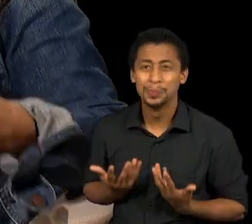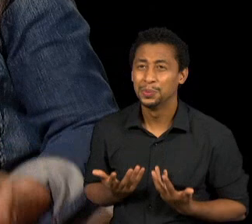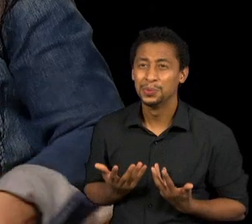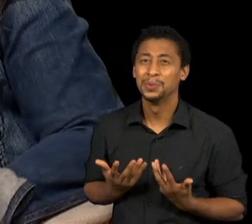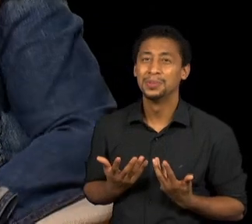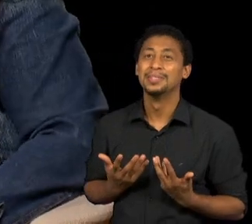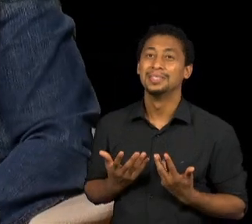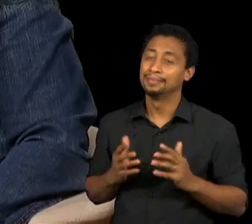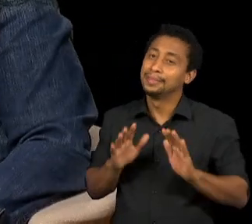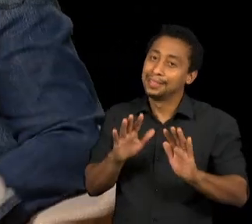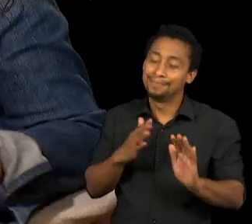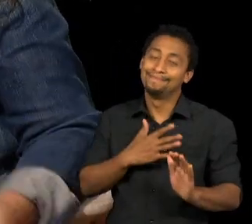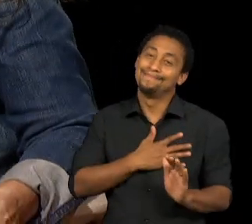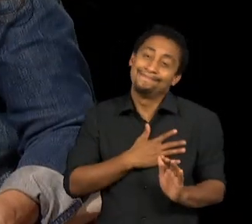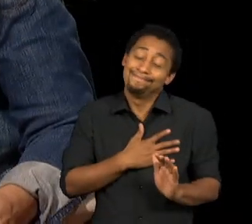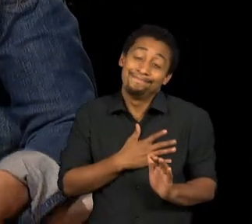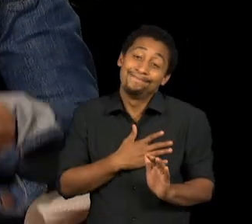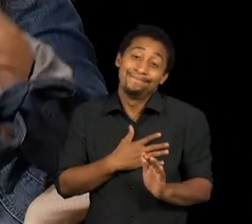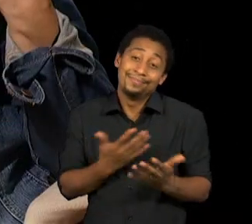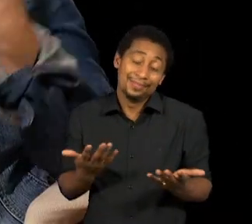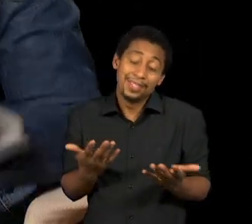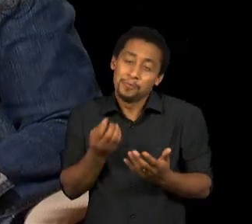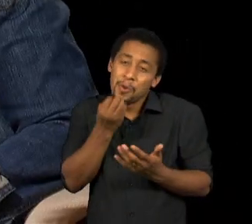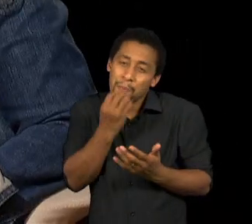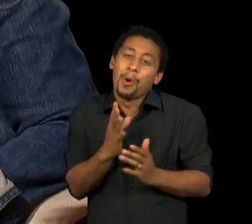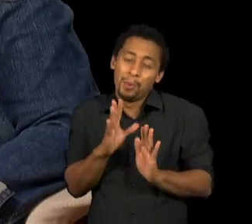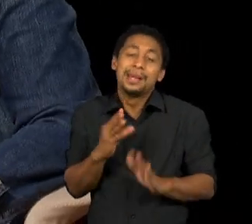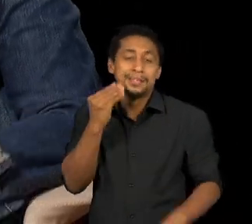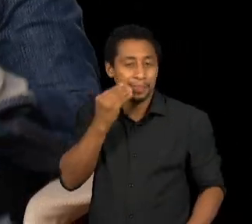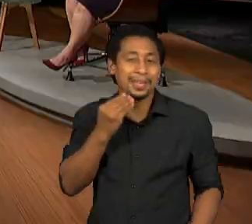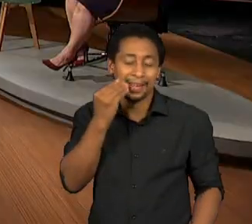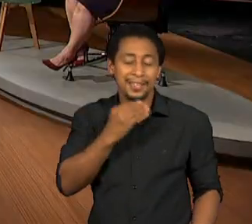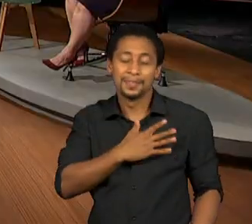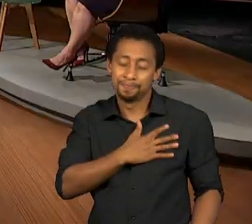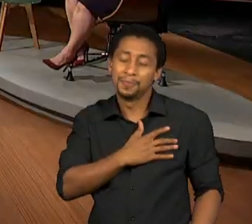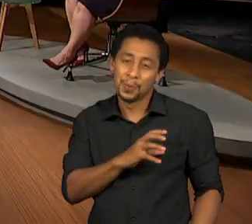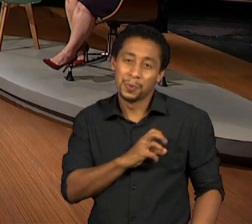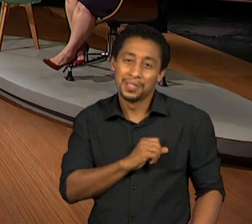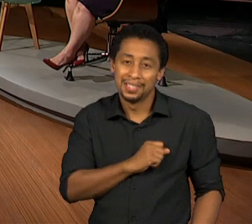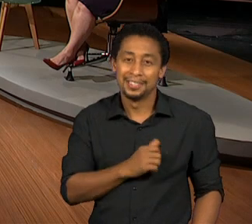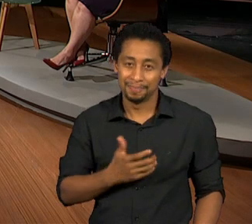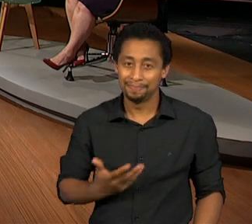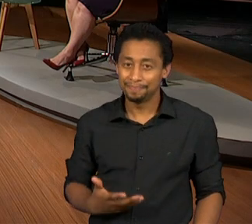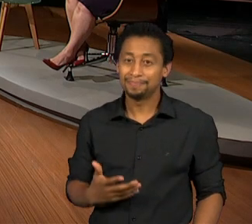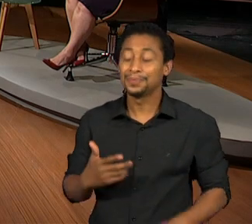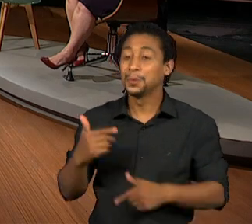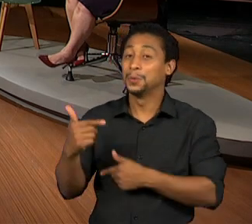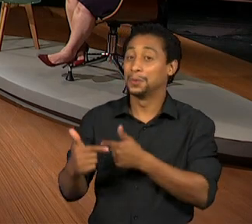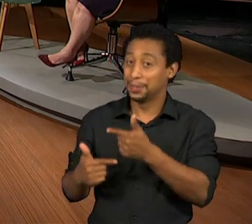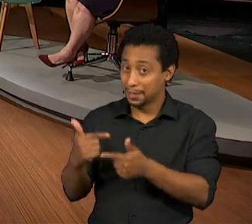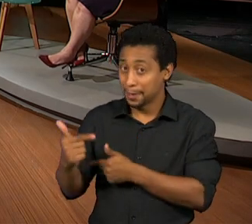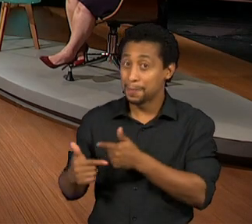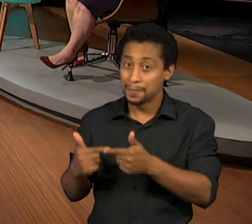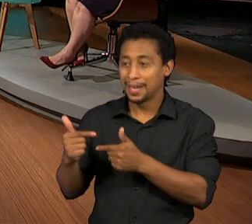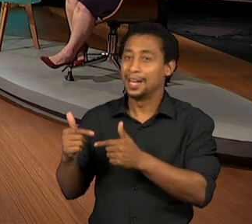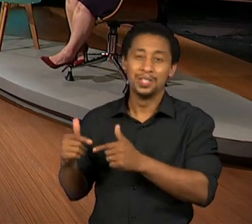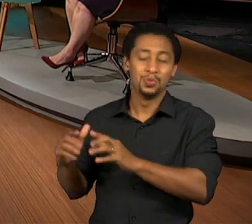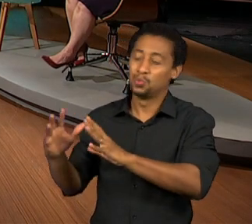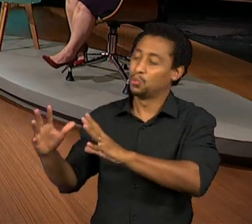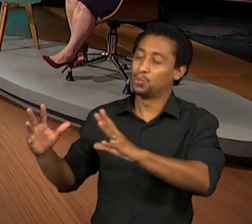mas eu acho que tudo vale a pena, a experiência vale a pena. Os trabalhos que eu fiz todos